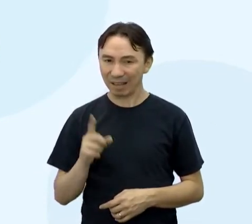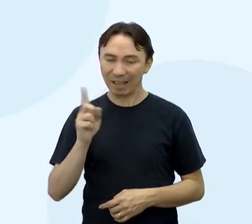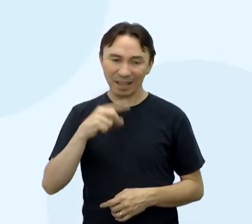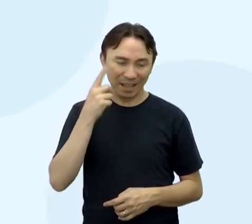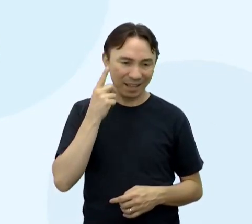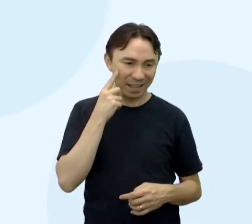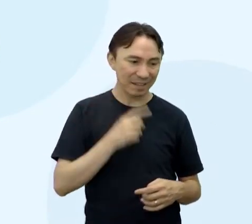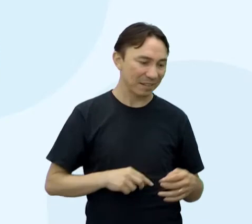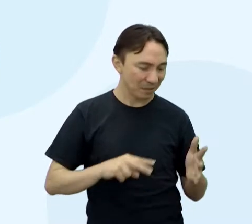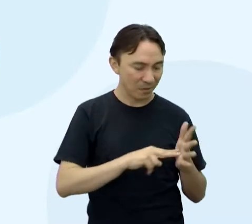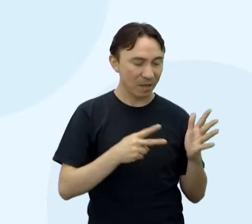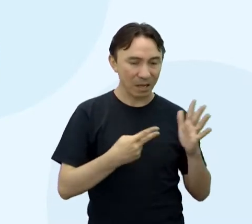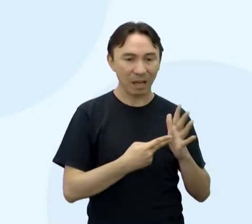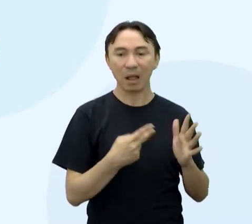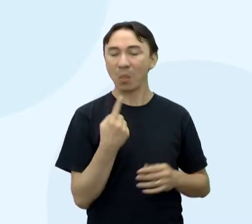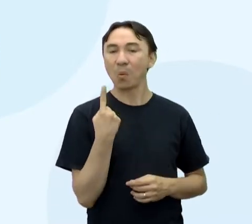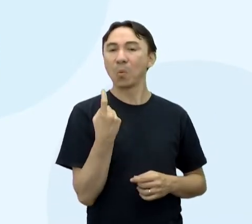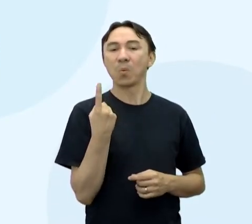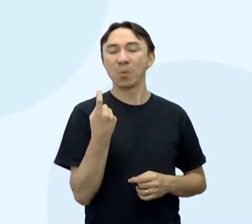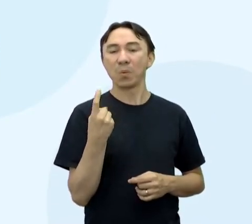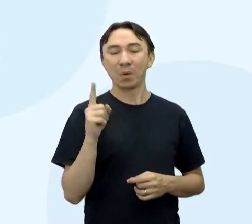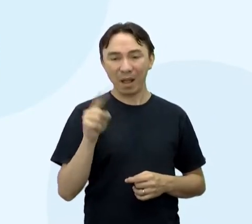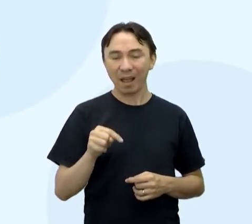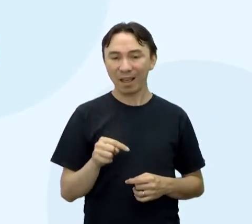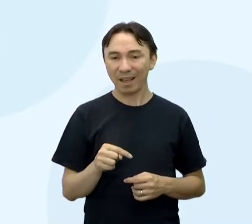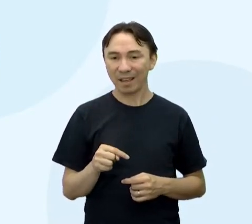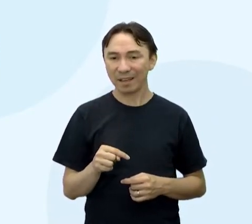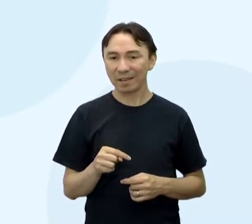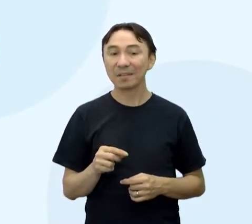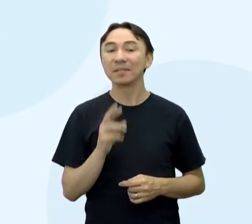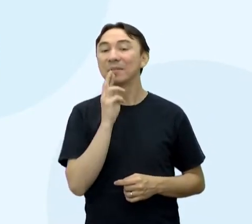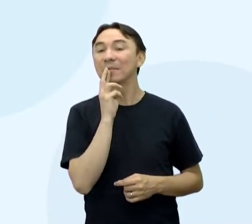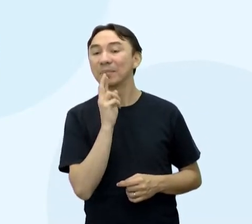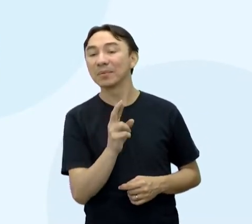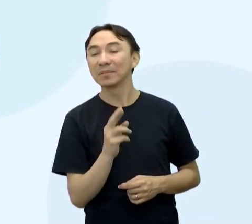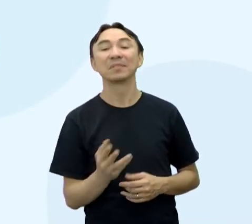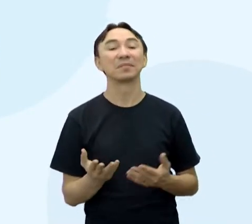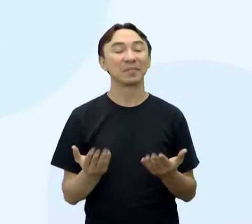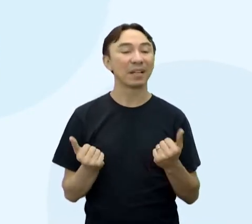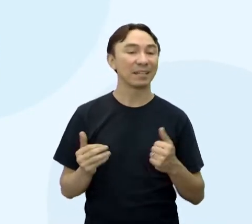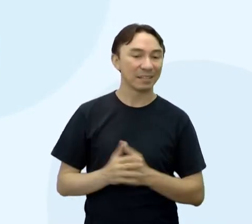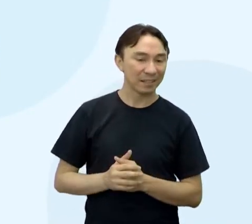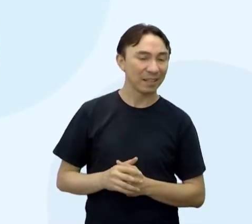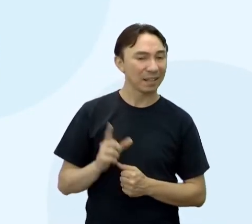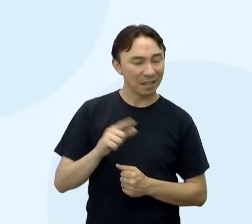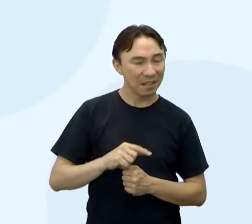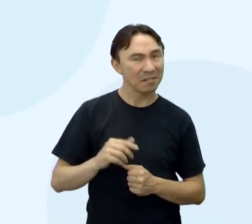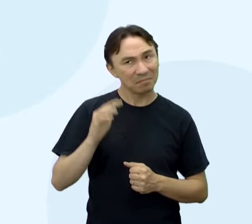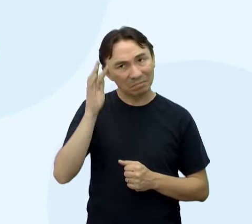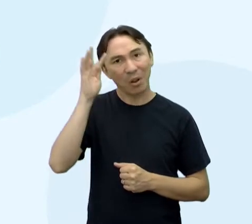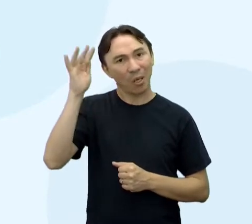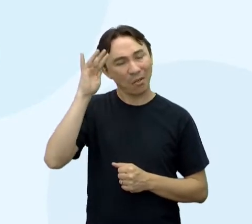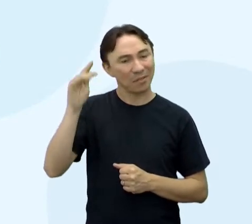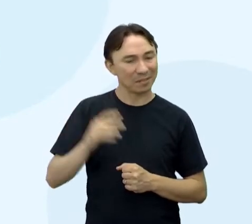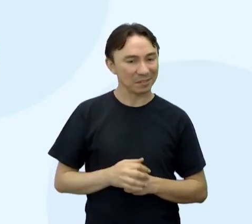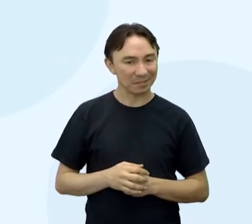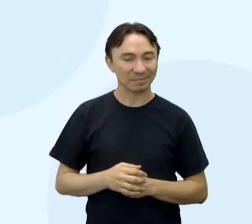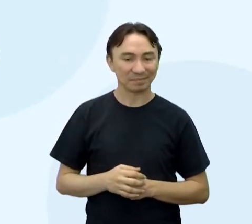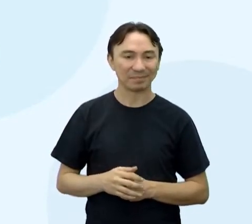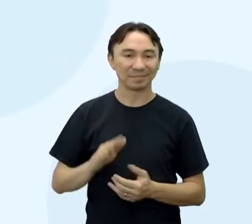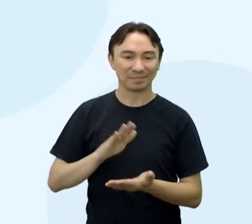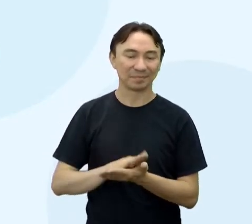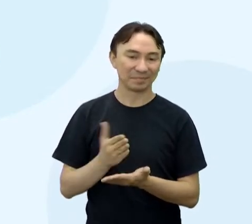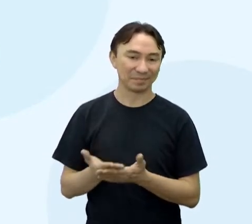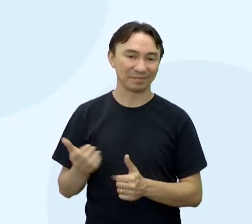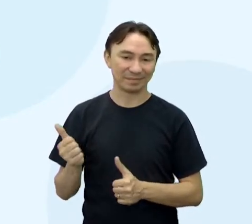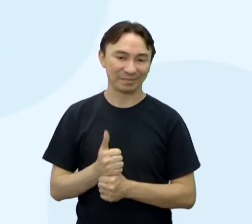único sentido? Justifique sua resposta. Essa aqui é bem filosófica, porque a gente pode olhar pensando só na disciplina,